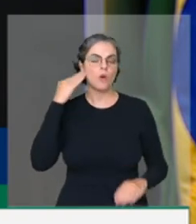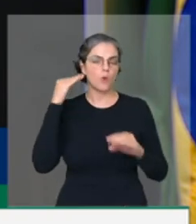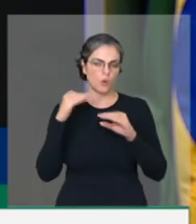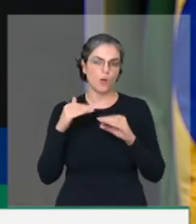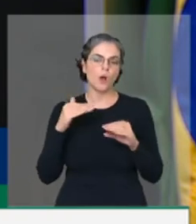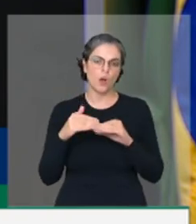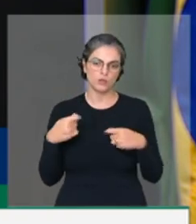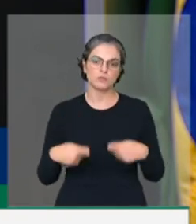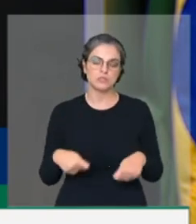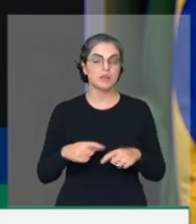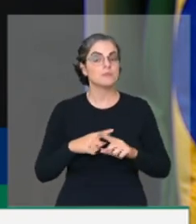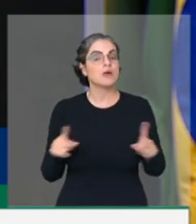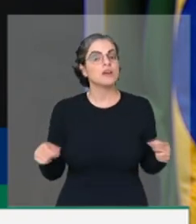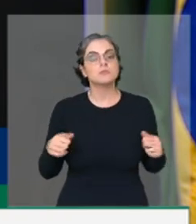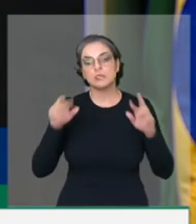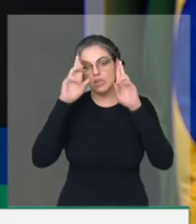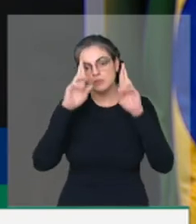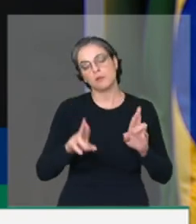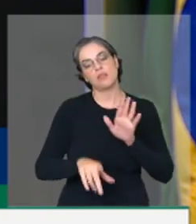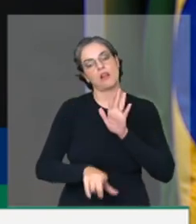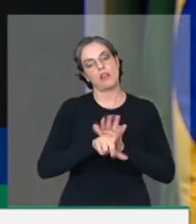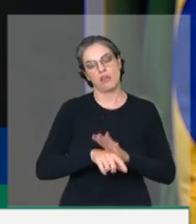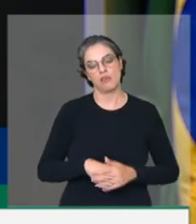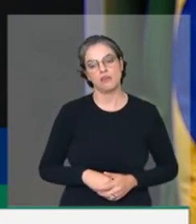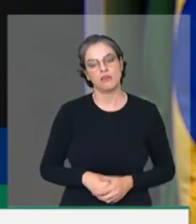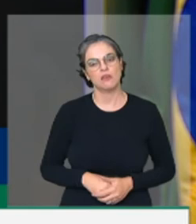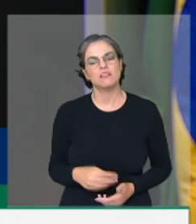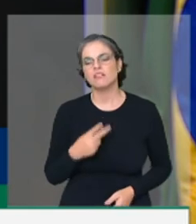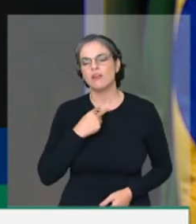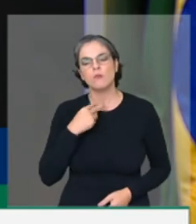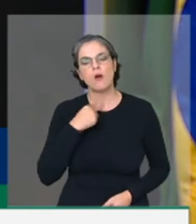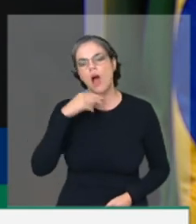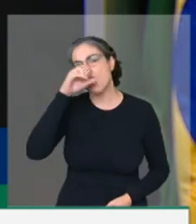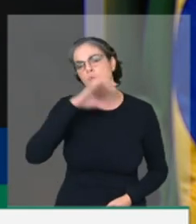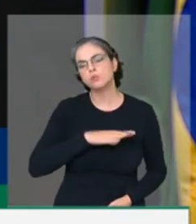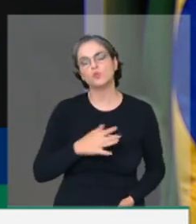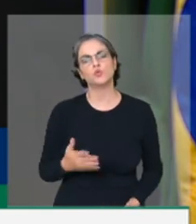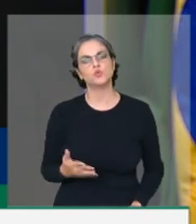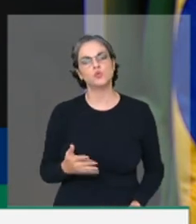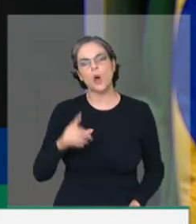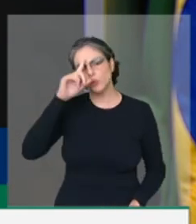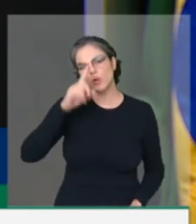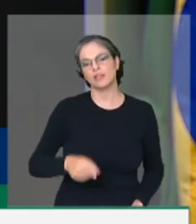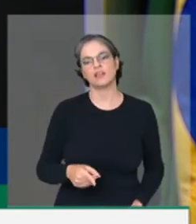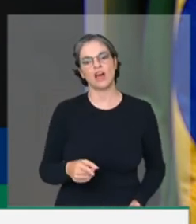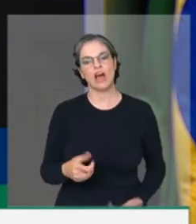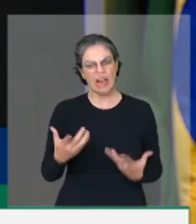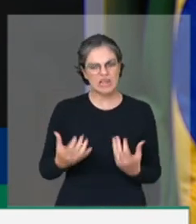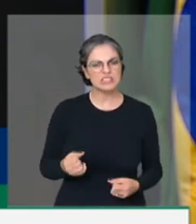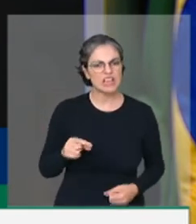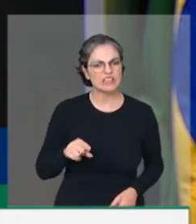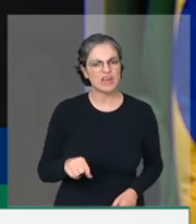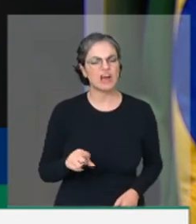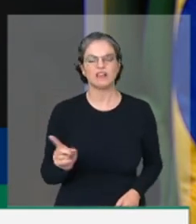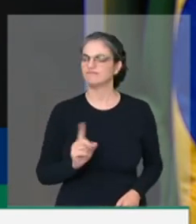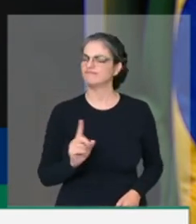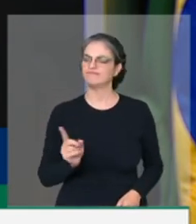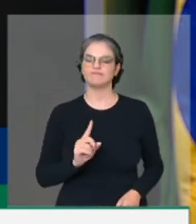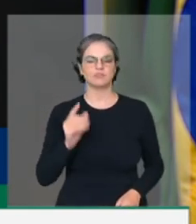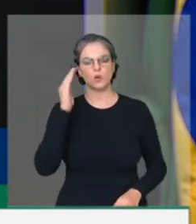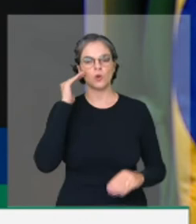façam conforme determina a lei e não abusando da autoridade, concordando com o abuso de autoridade praticado